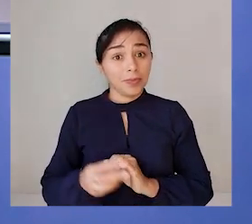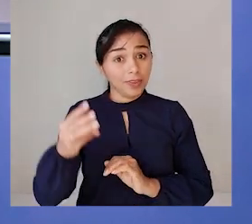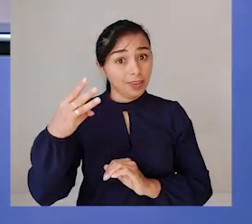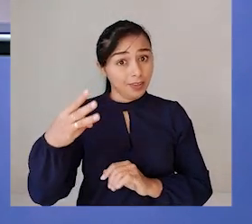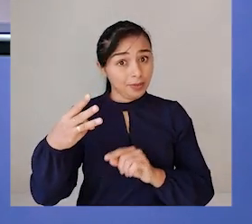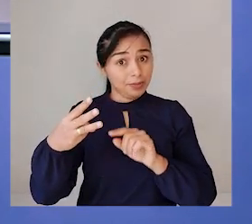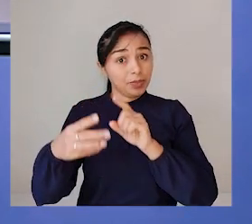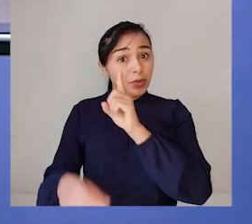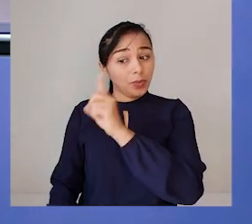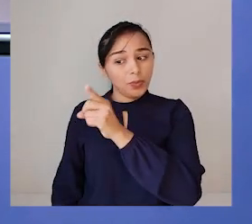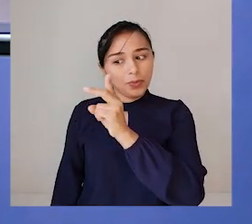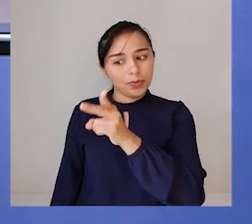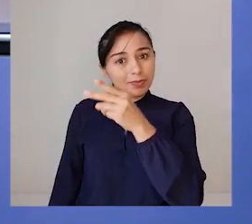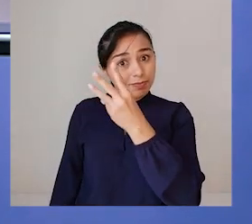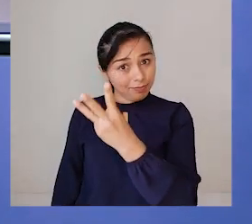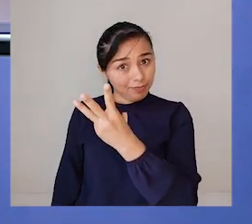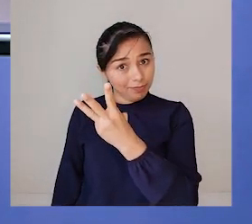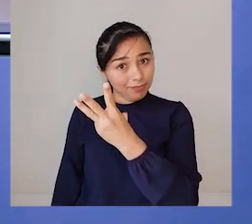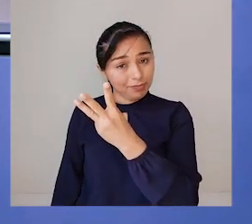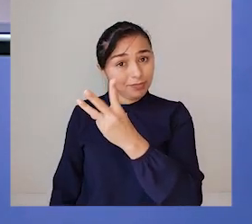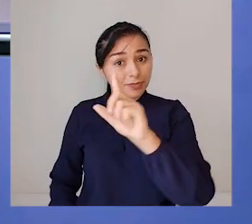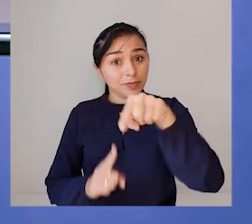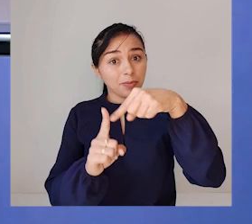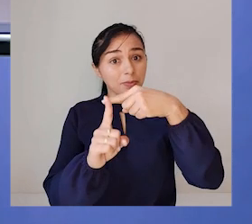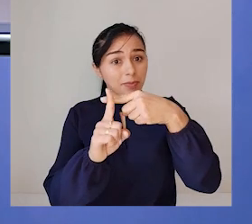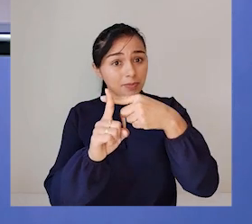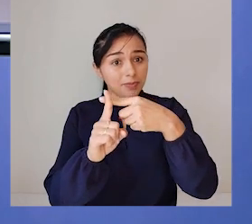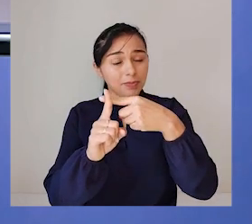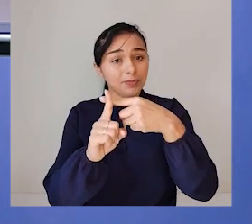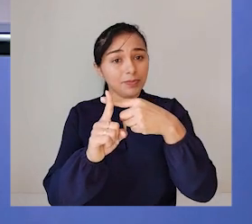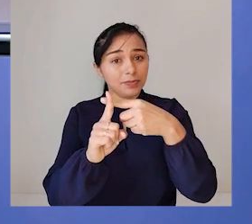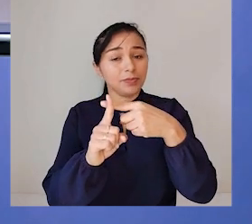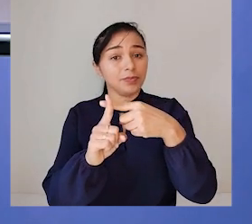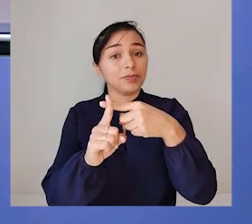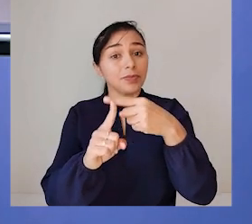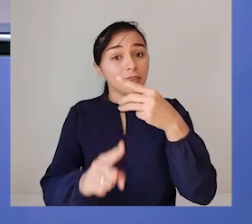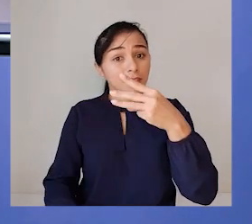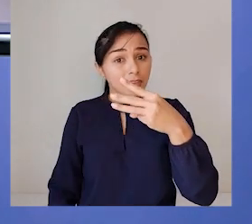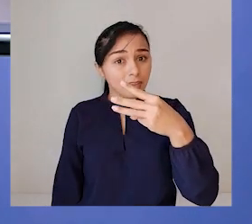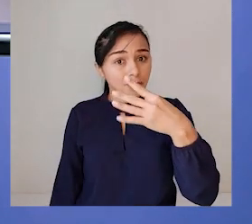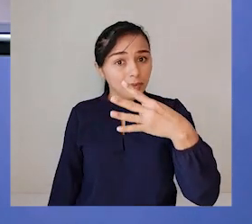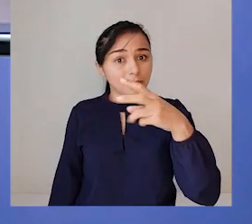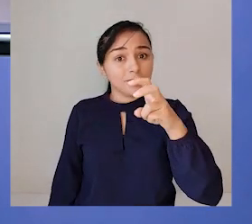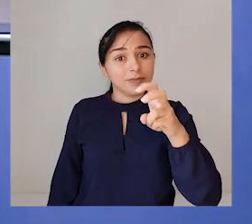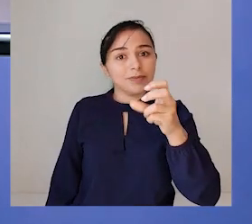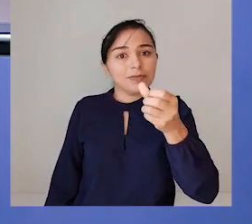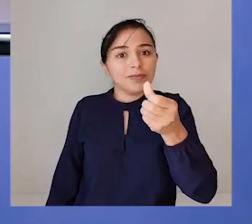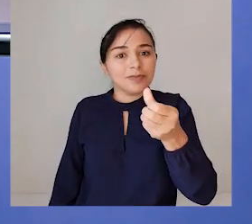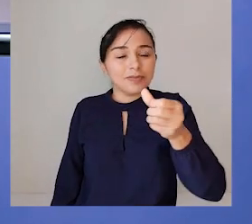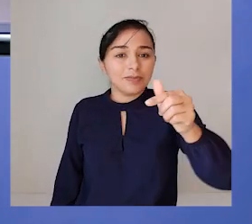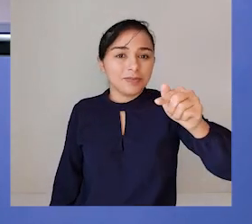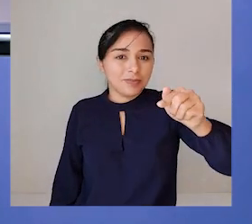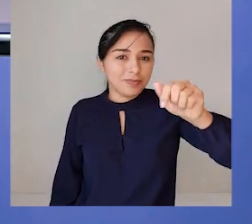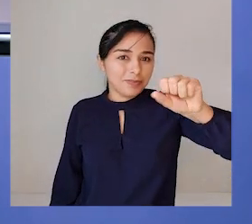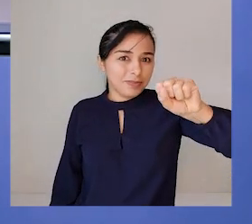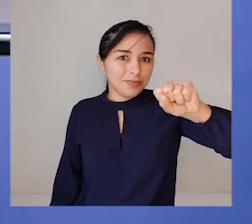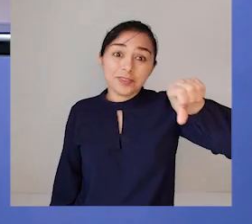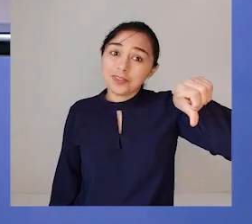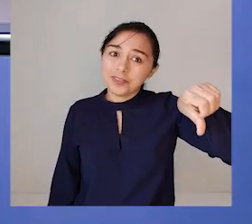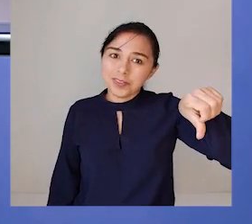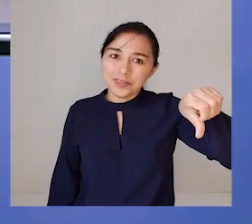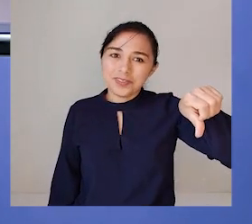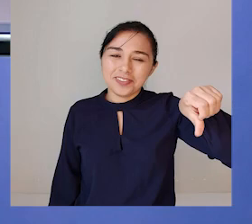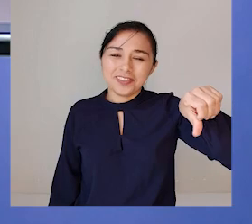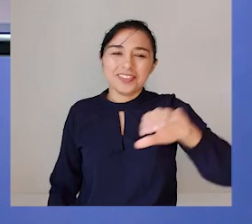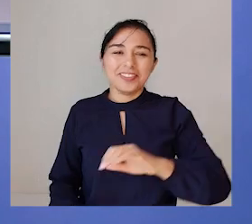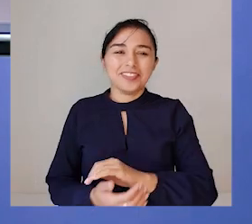mesmo. Eu tenho 1, 2, 3, adicionando com 6. 3, 4, 5, 6, 7,